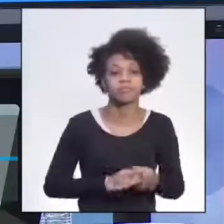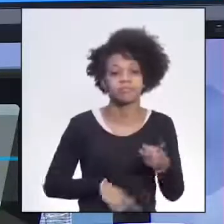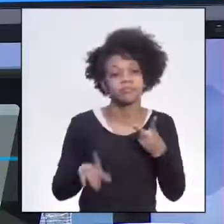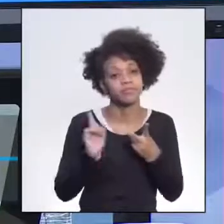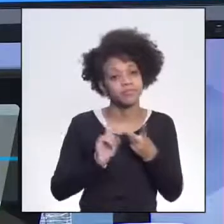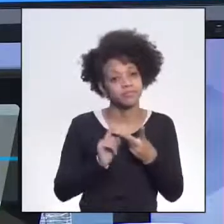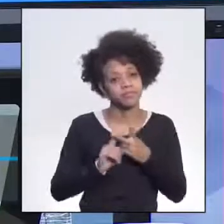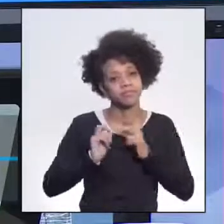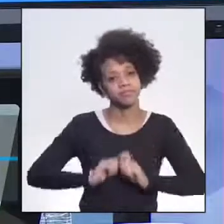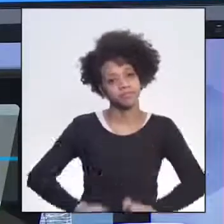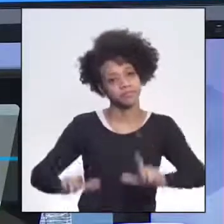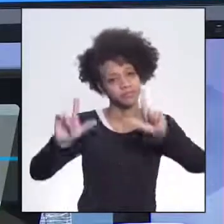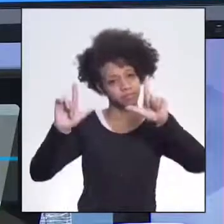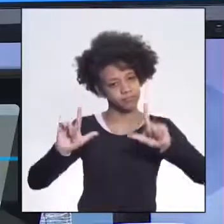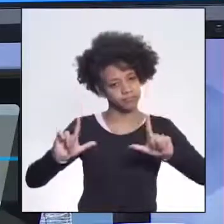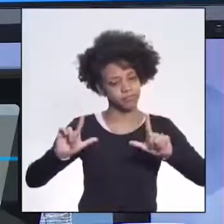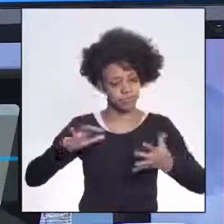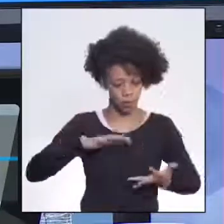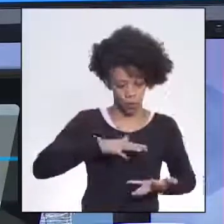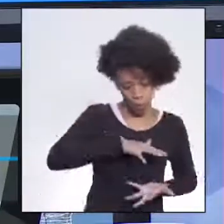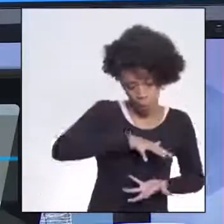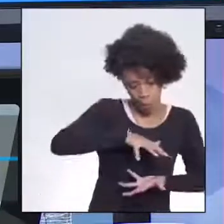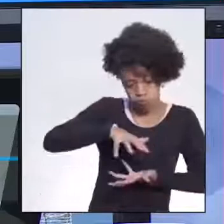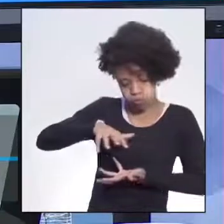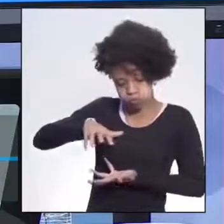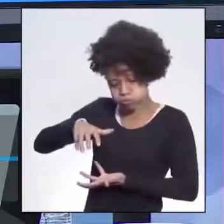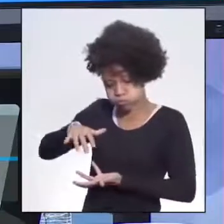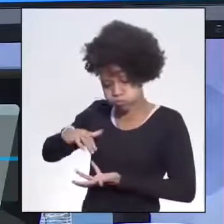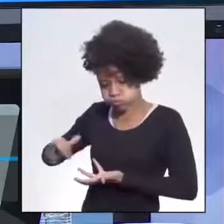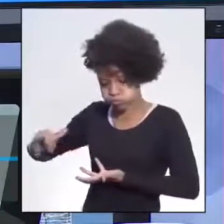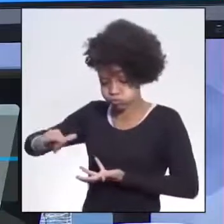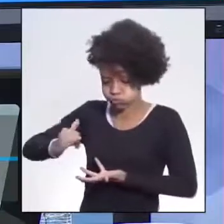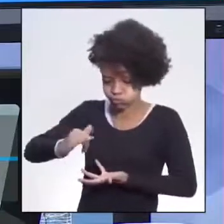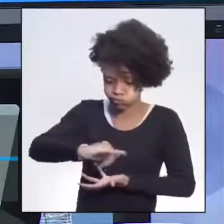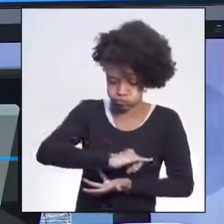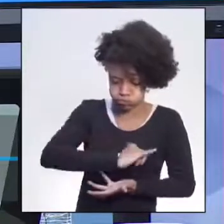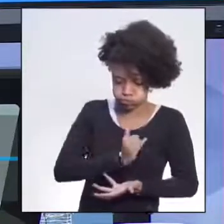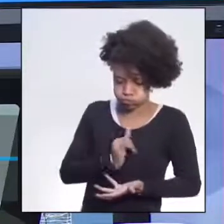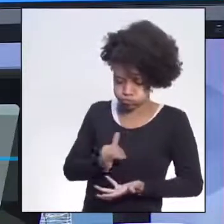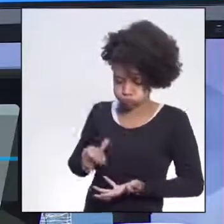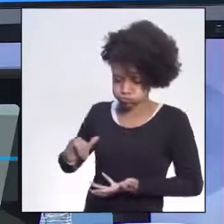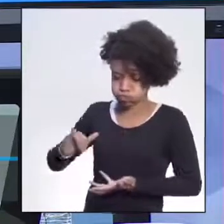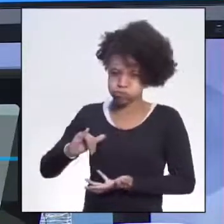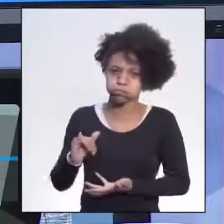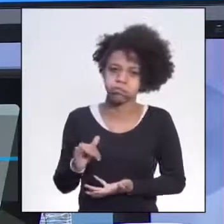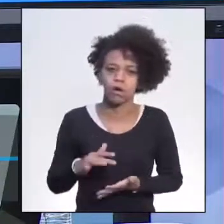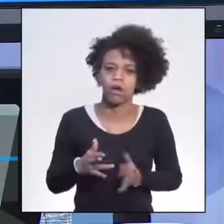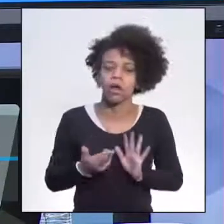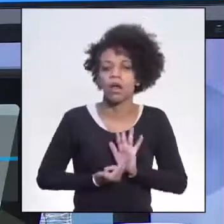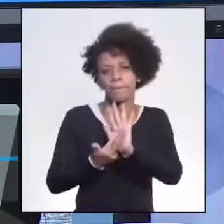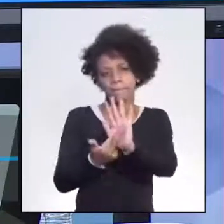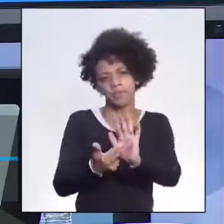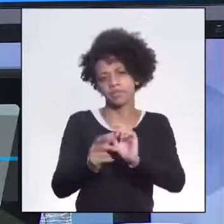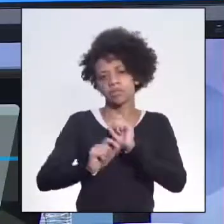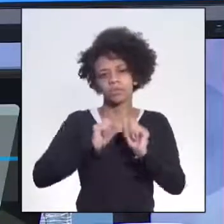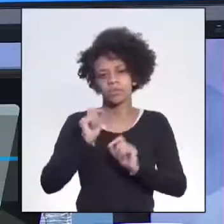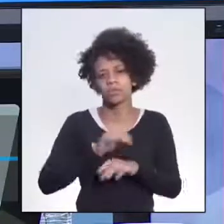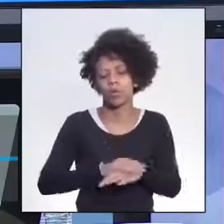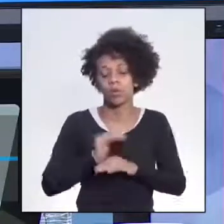imagem, inclusive, ela traz aí um globo, né, com os aviões, ou seja, a gente tem representando o que seria